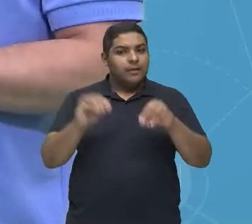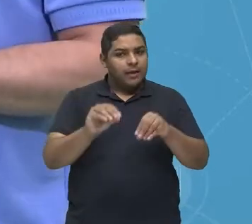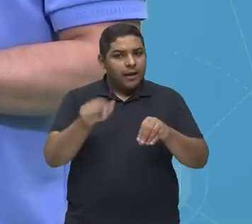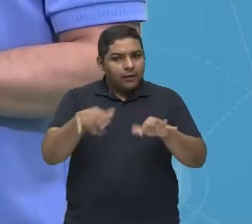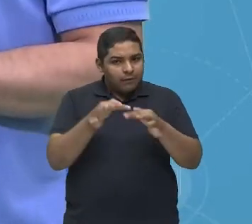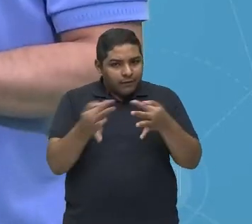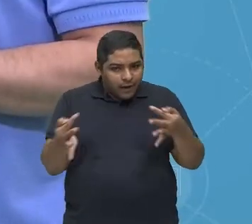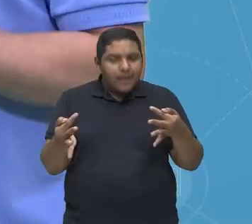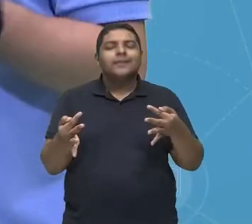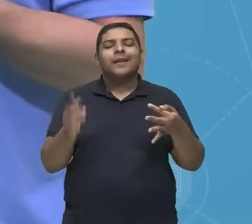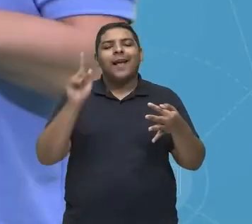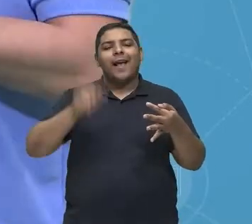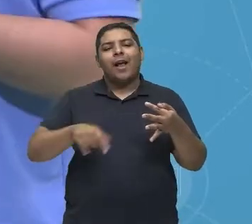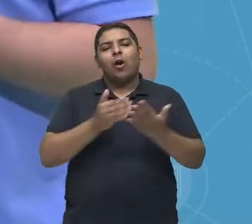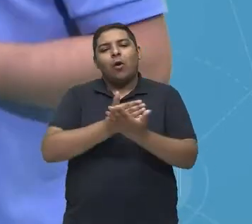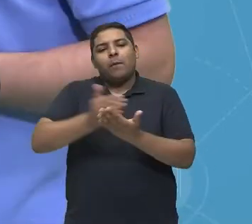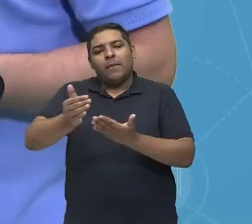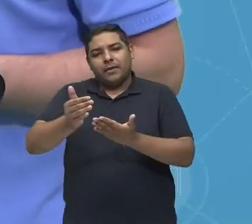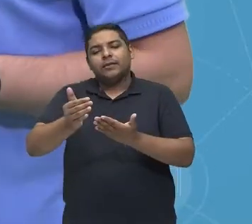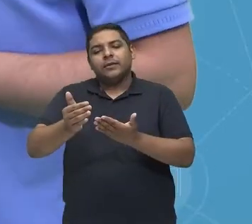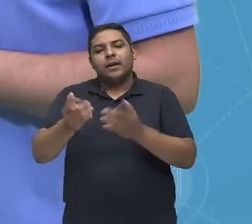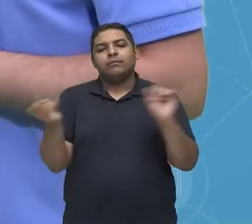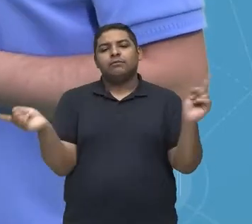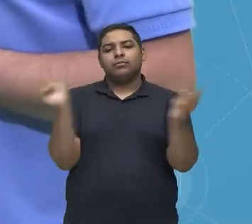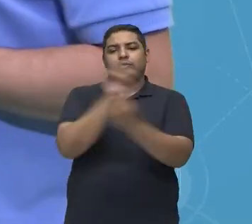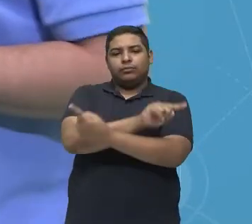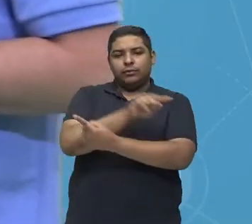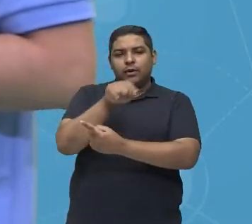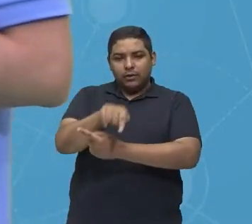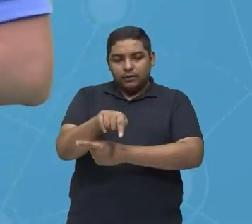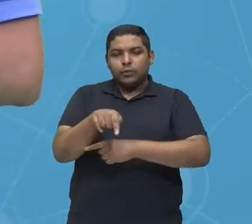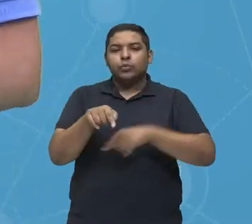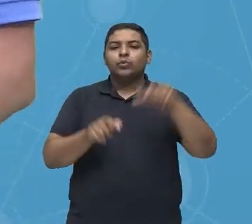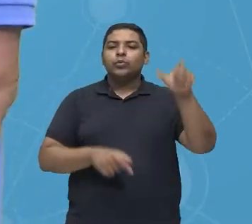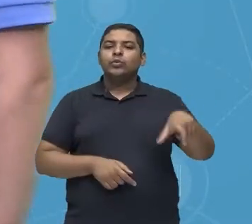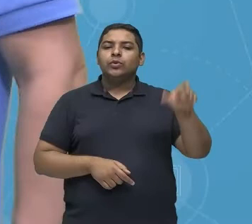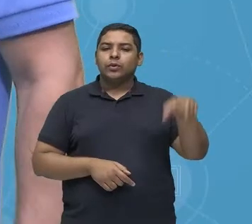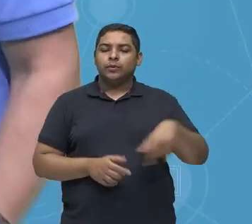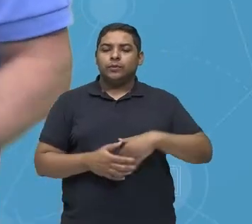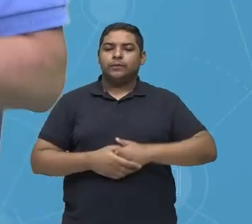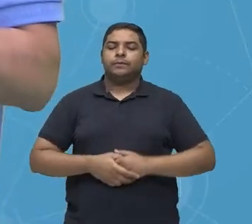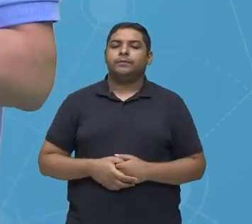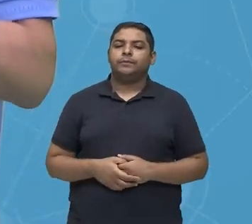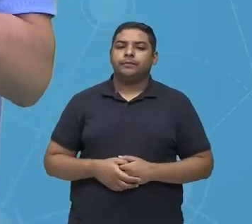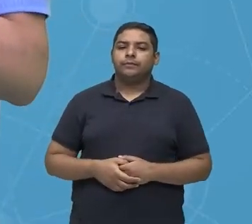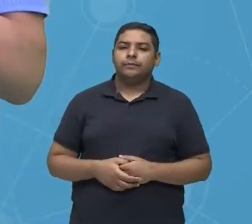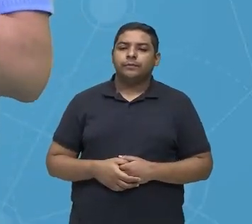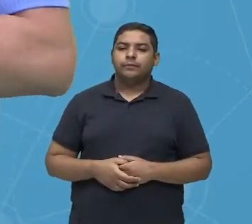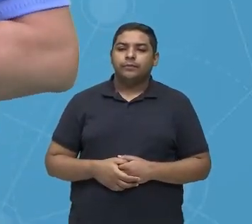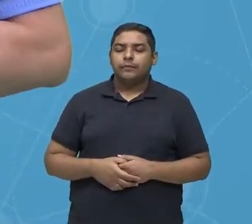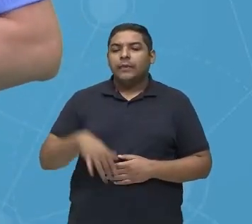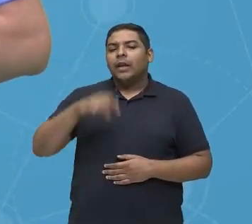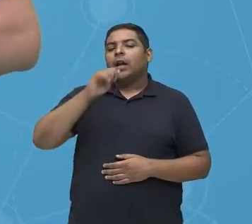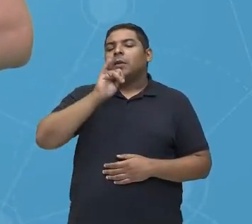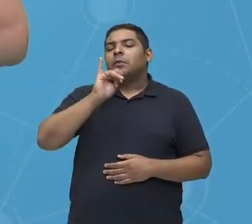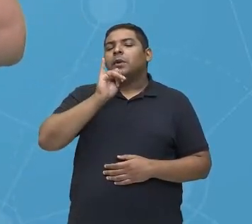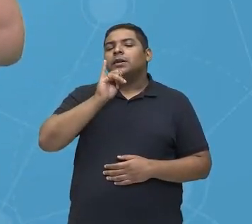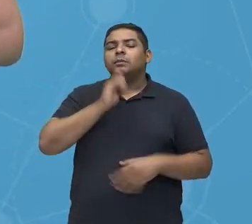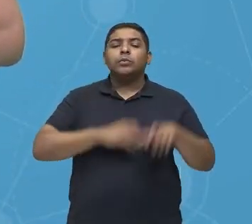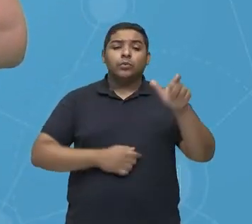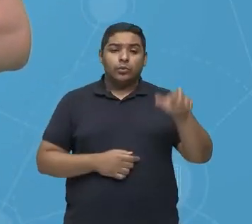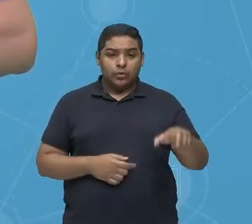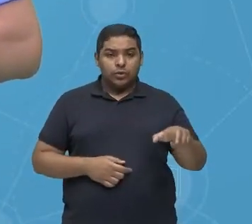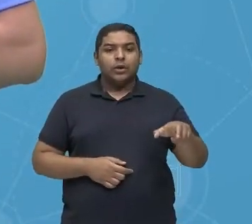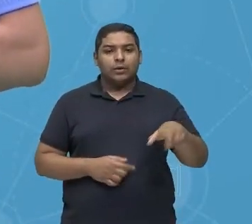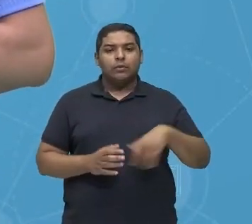que vai para o início, ele vai inverter de posição com o sujeito. Então, quando o sujeito for singular, eu vou optar